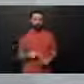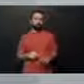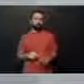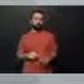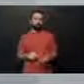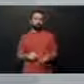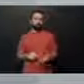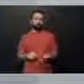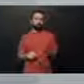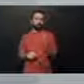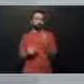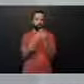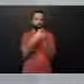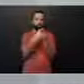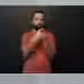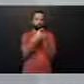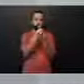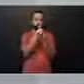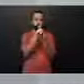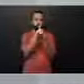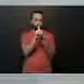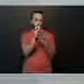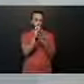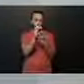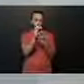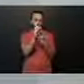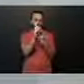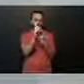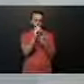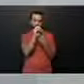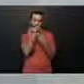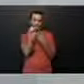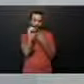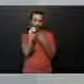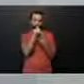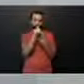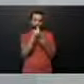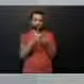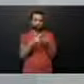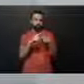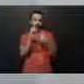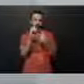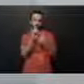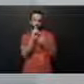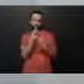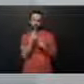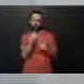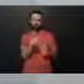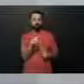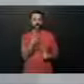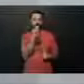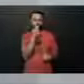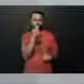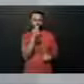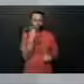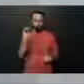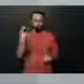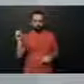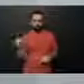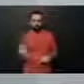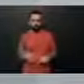uma centena. Então, eu tenho 100 mais 100 igual 200. Olha